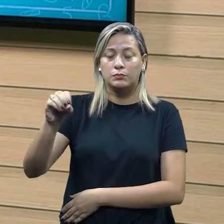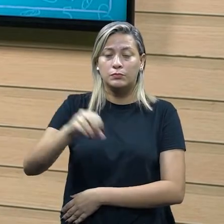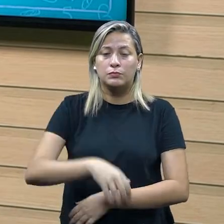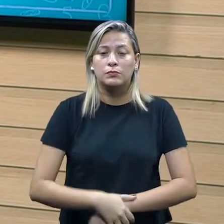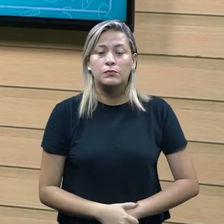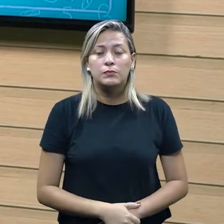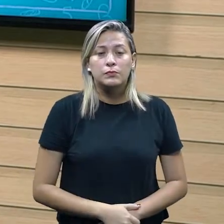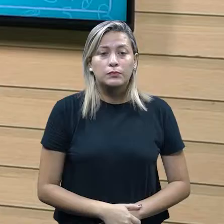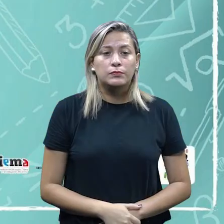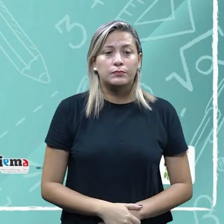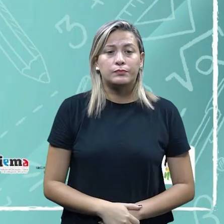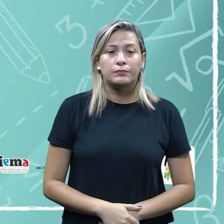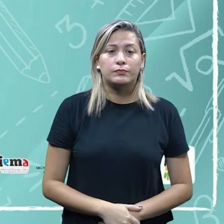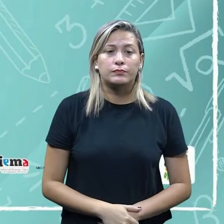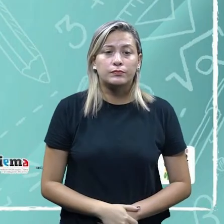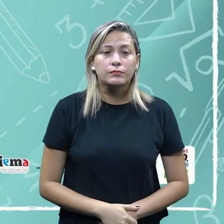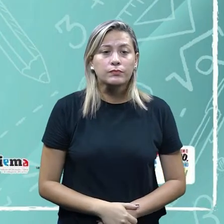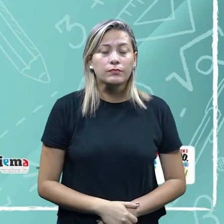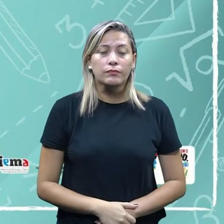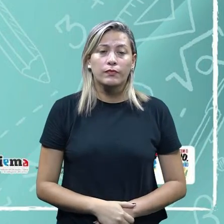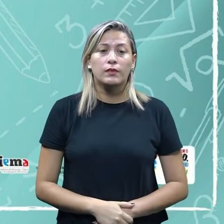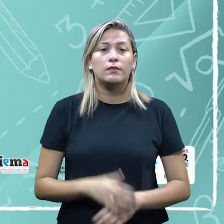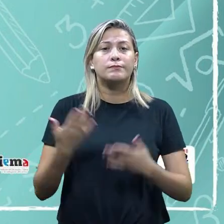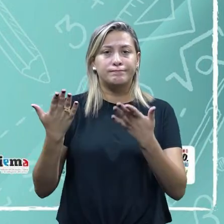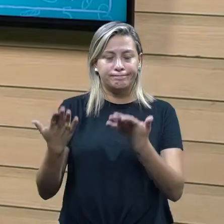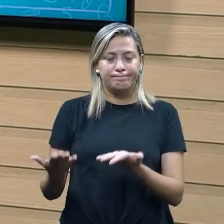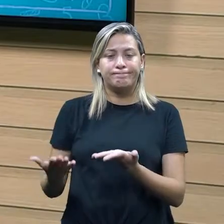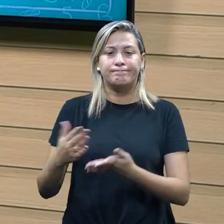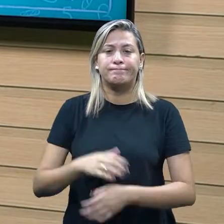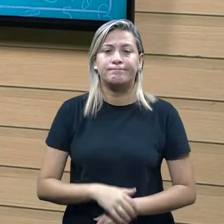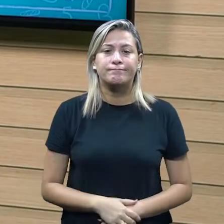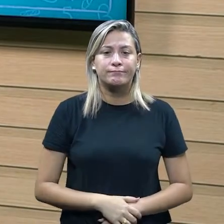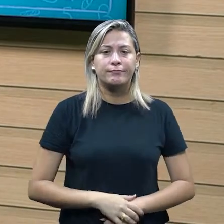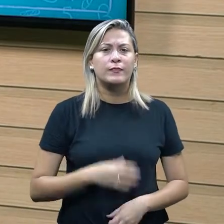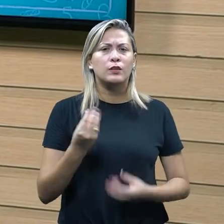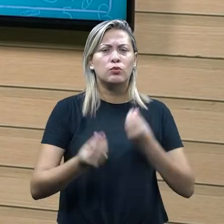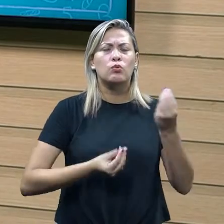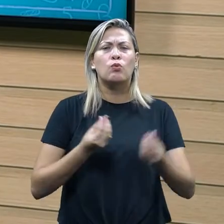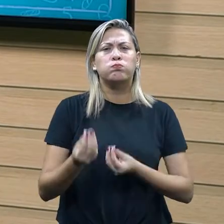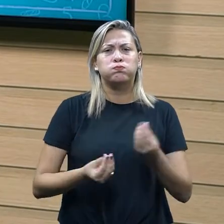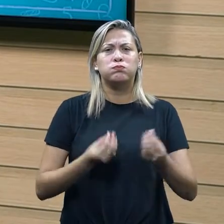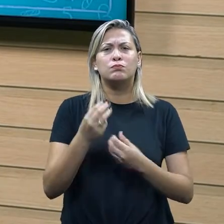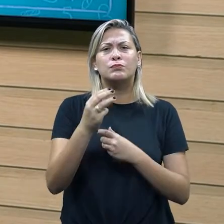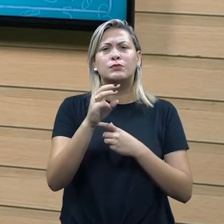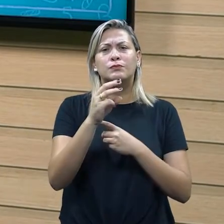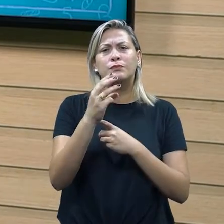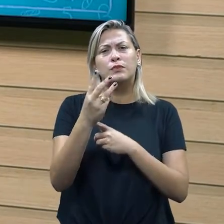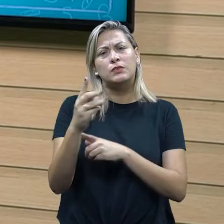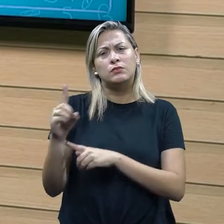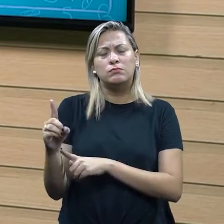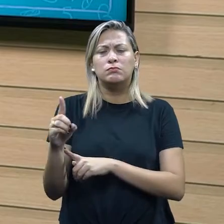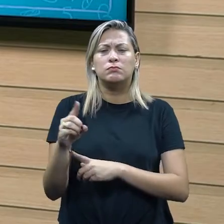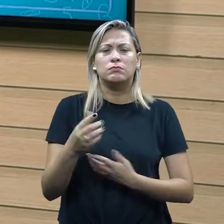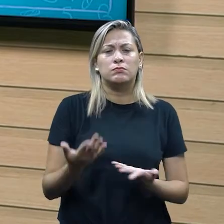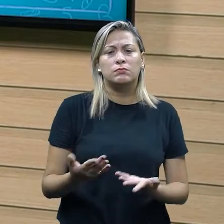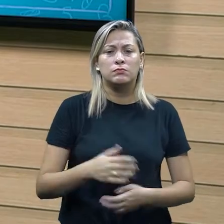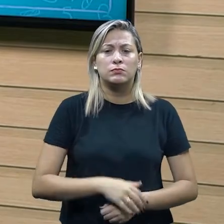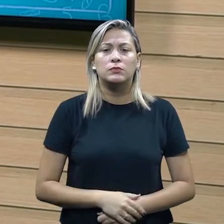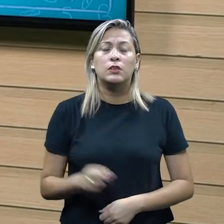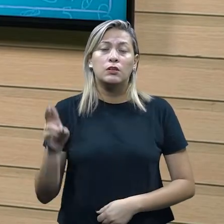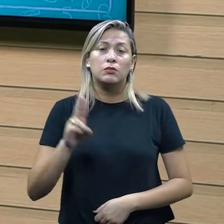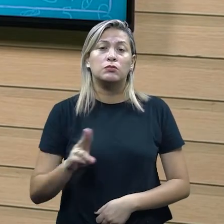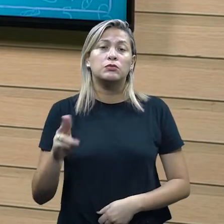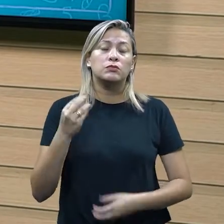ali daquele seu projeto, né? Então, a gente falou tanto de modelagem 3D, vamos entender melhor o que é essa modelagem 3D e vamos ver